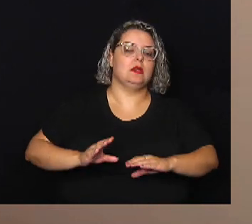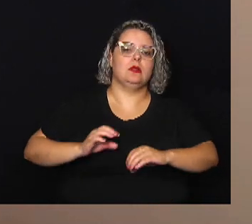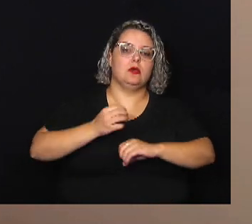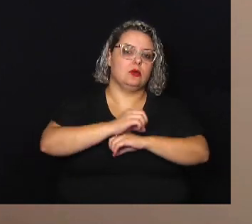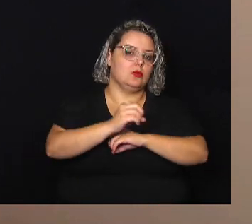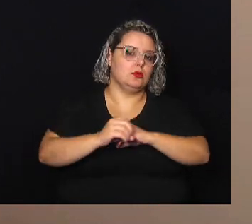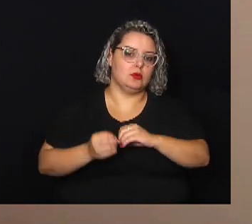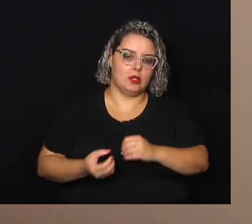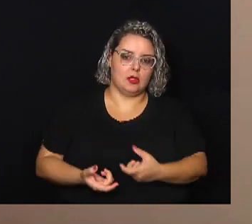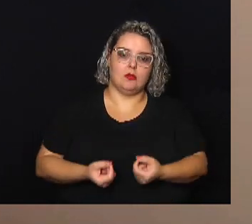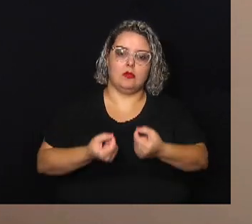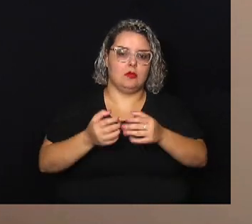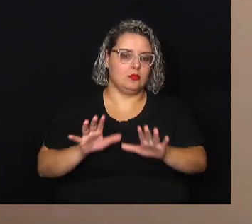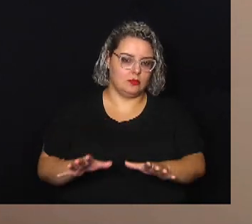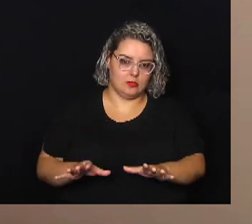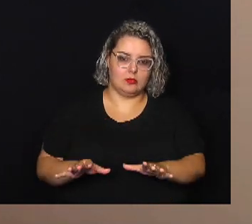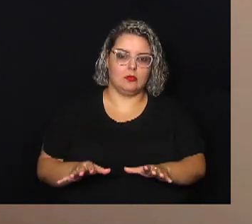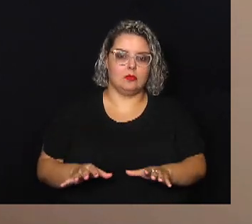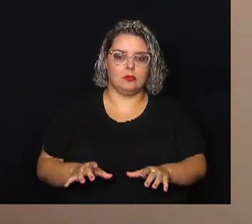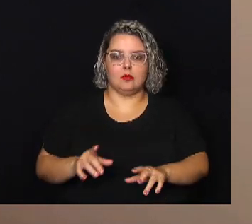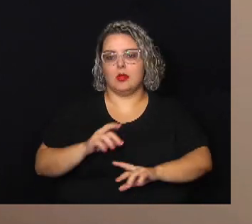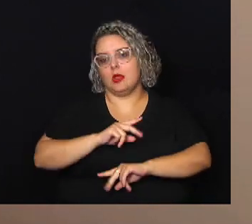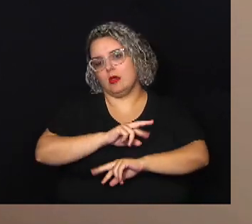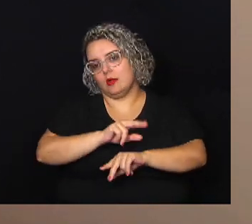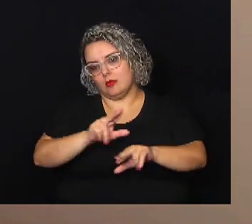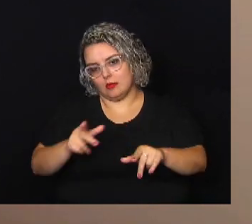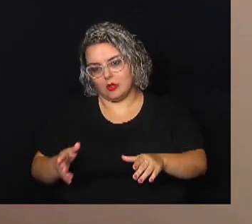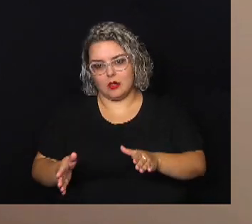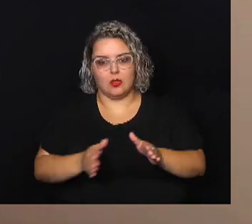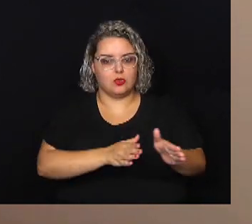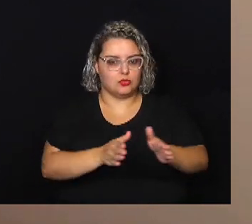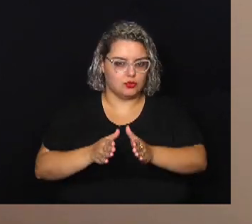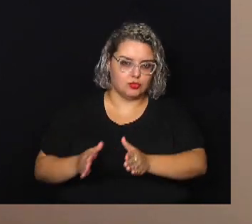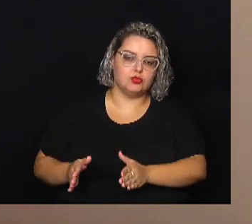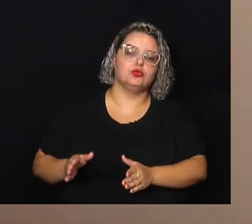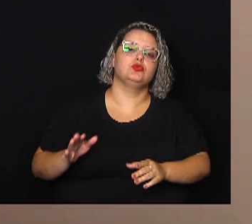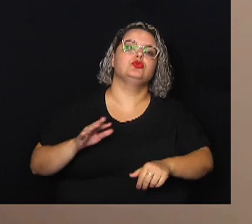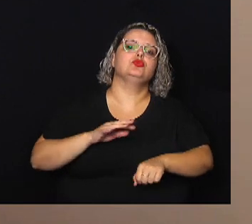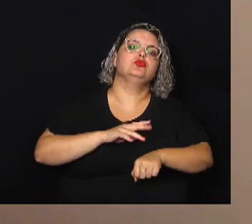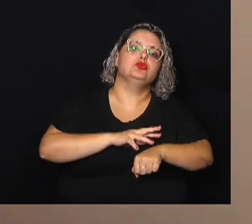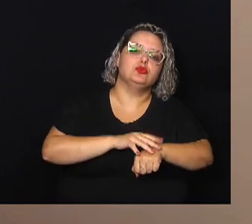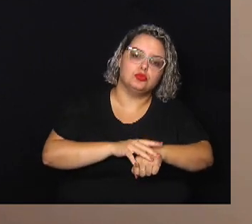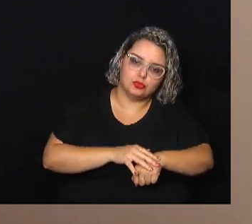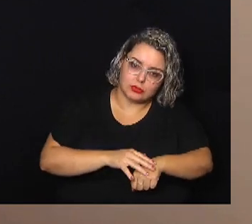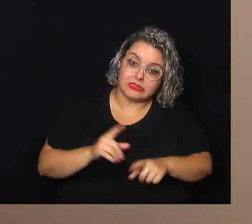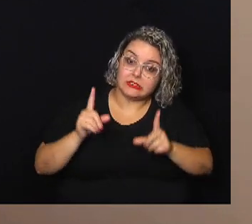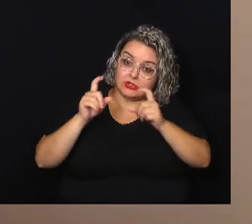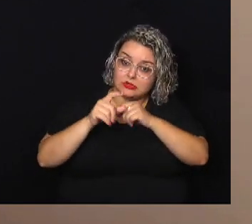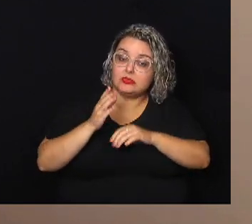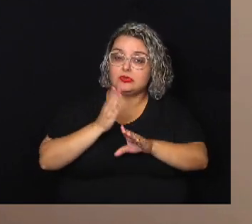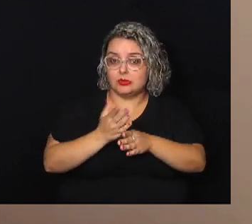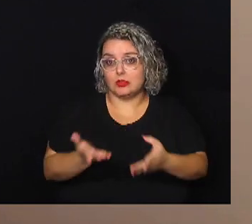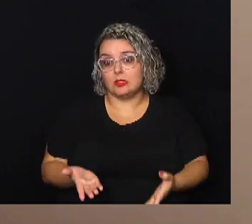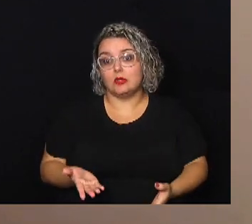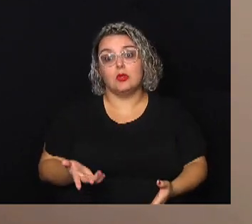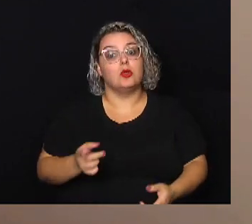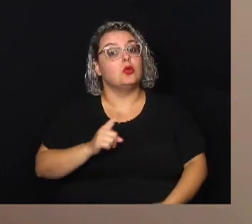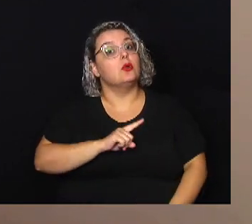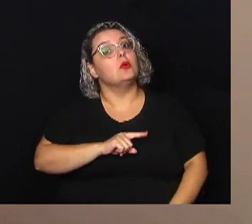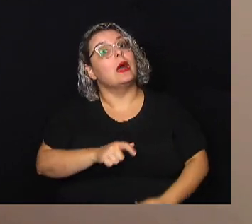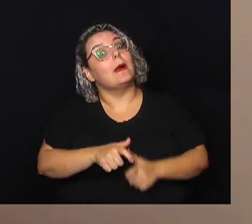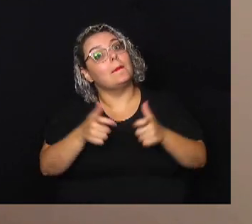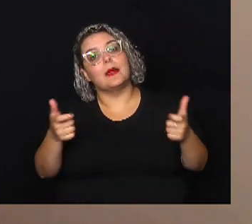cancerígenas, tirando, enfim, um quadro de doenças raras, mas normalmente nós não nascemos com essas